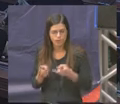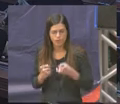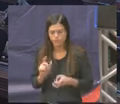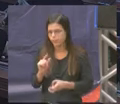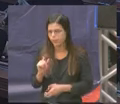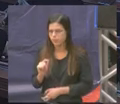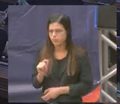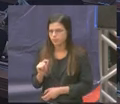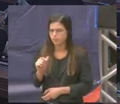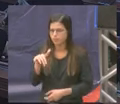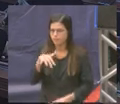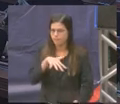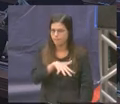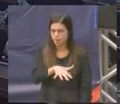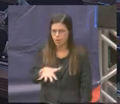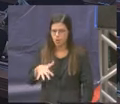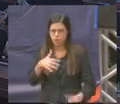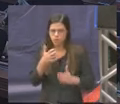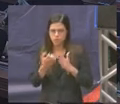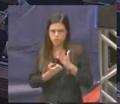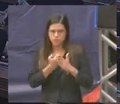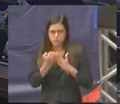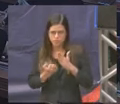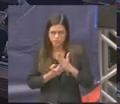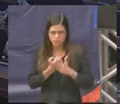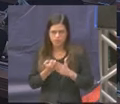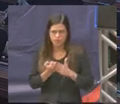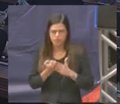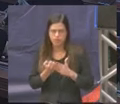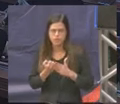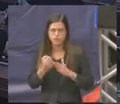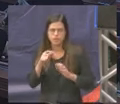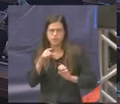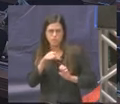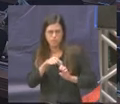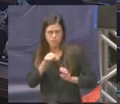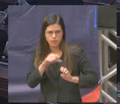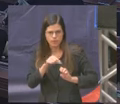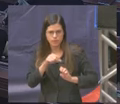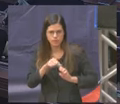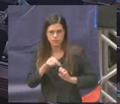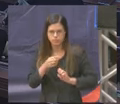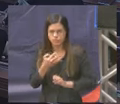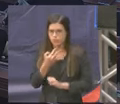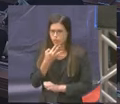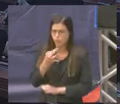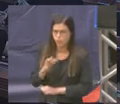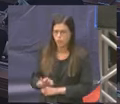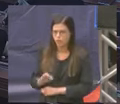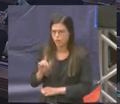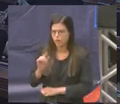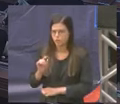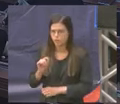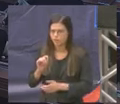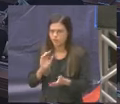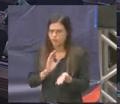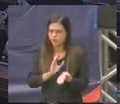a maioria das empresas, dos empresários, dos empreendedores desconhecem o que é fomento.